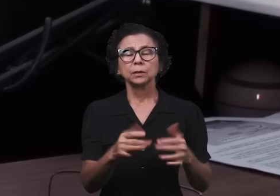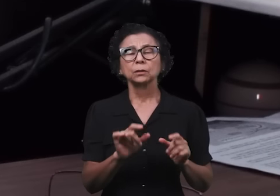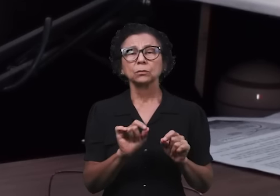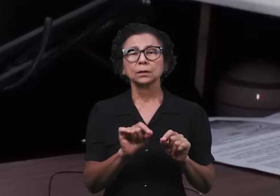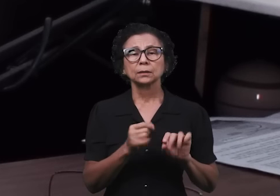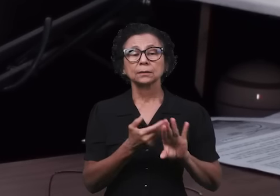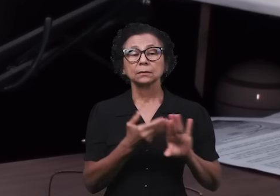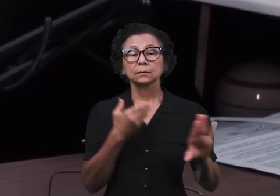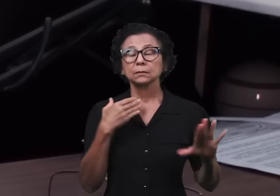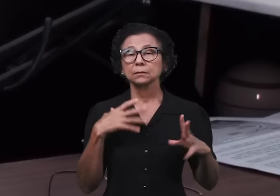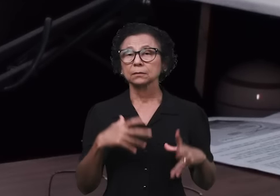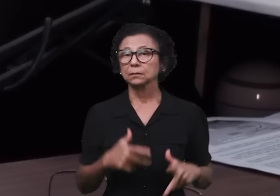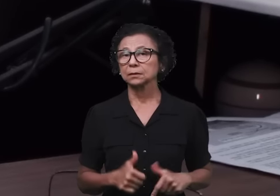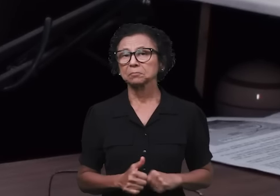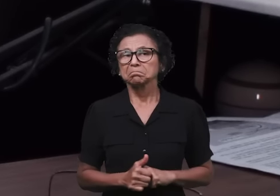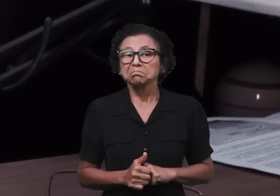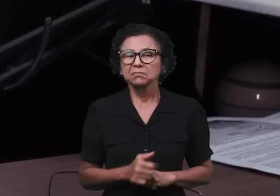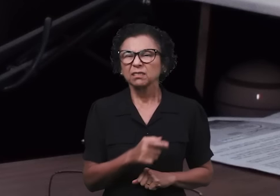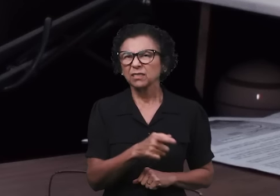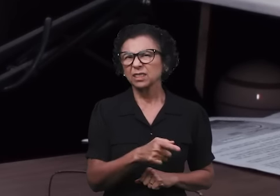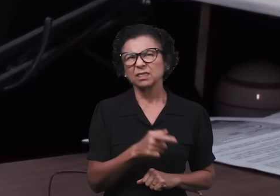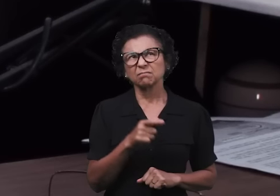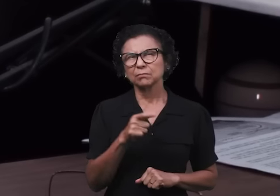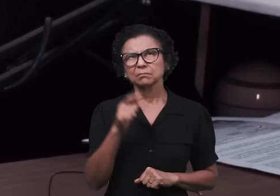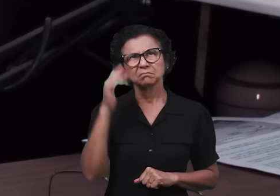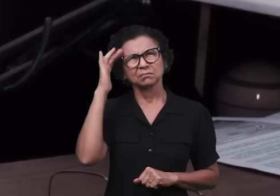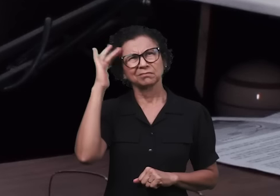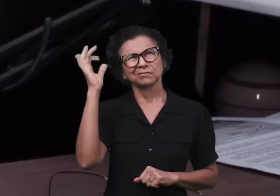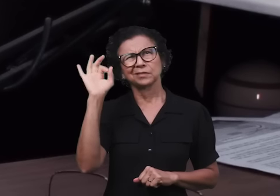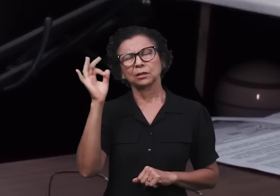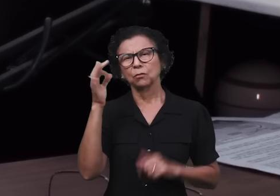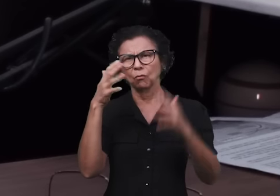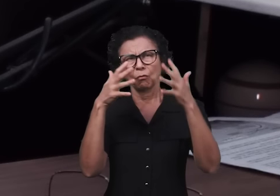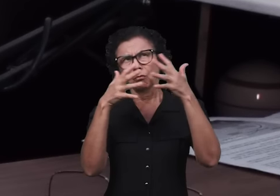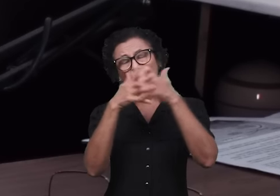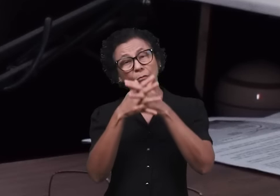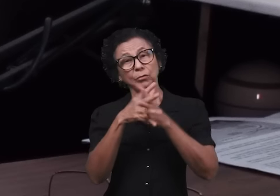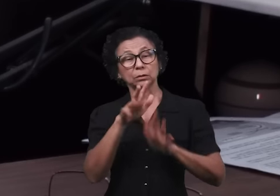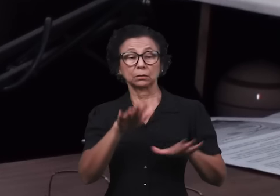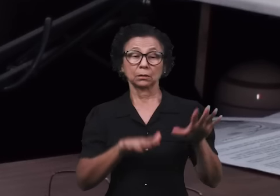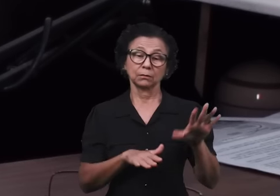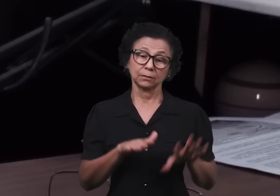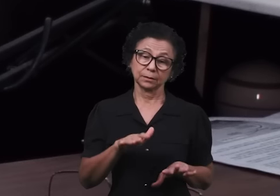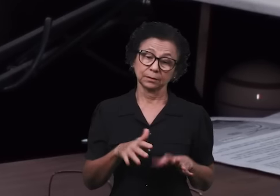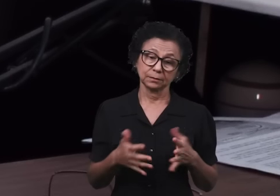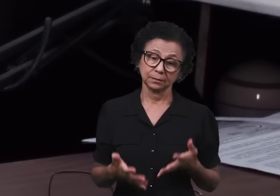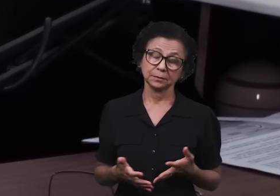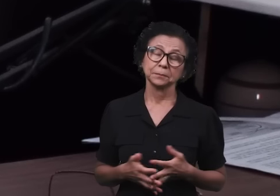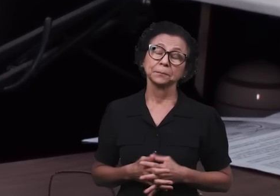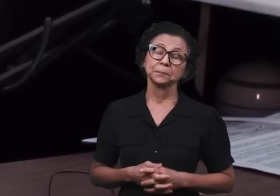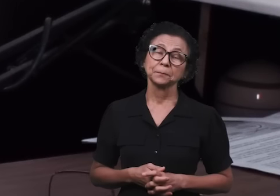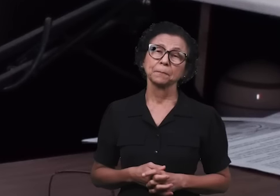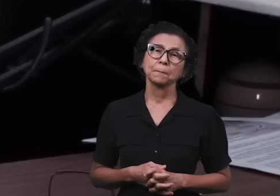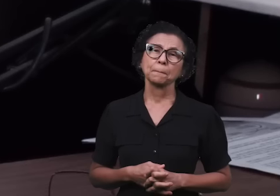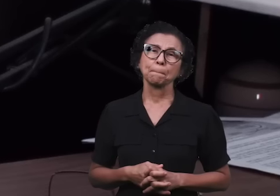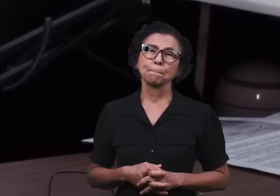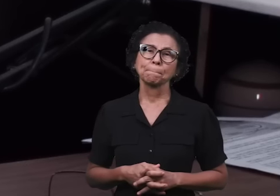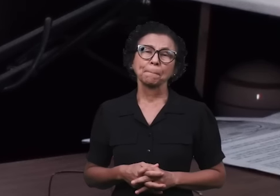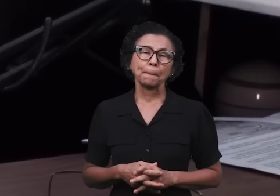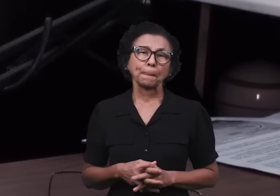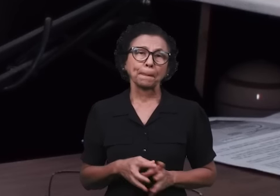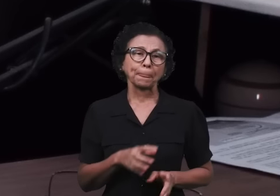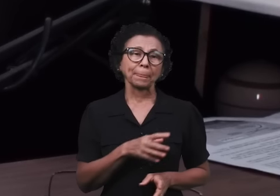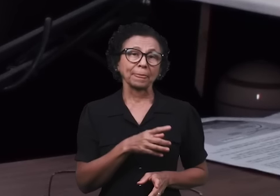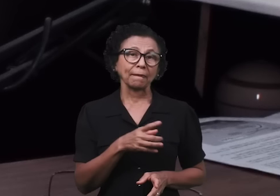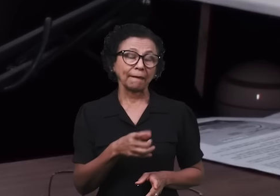de santificação. Pedro, talvez, naquela hora, ele não entendeu. Jesus havia ressuscitado